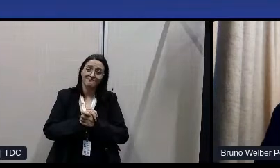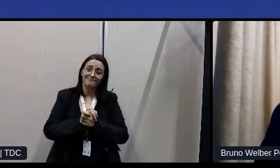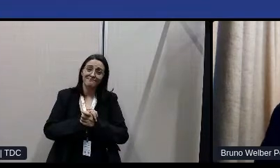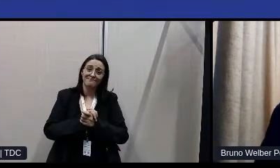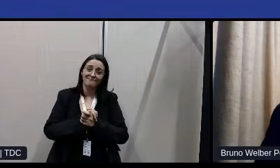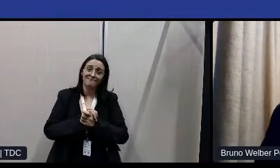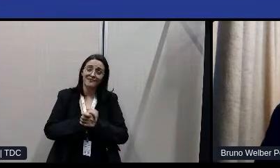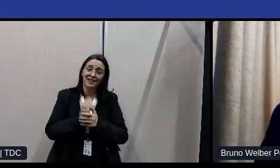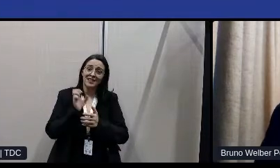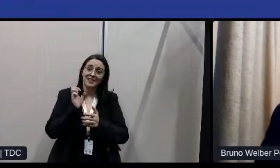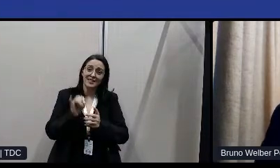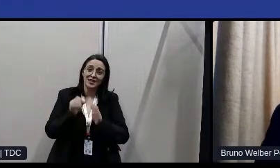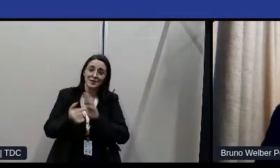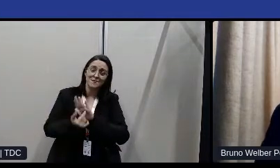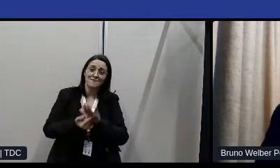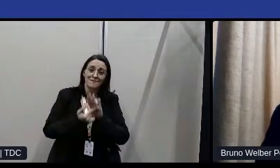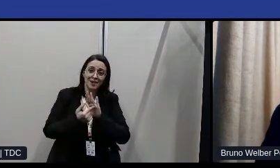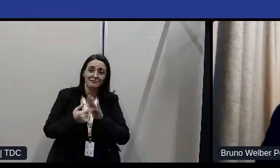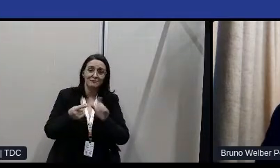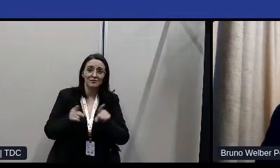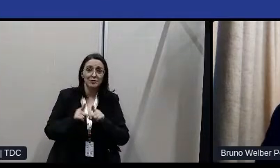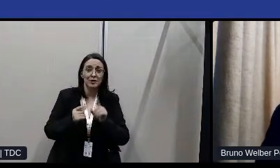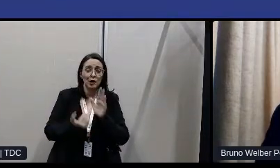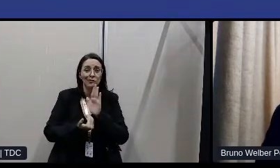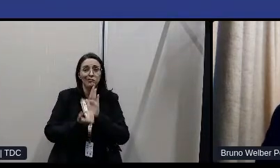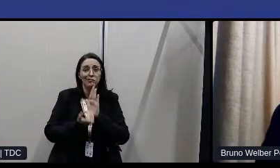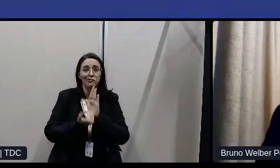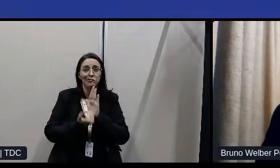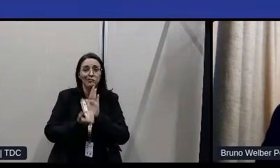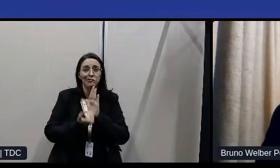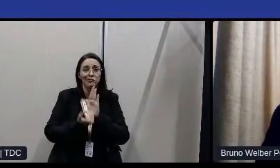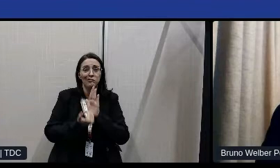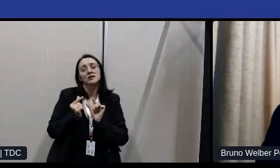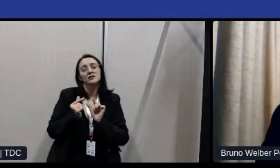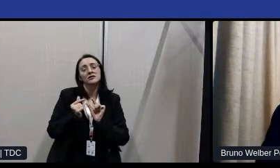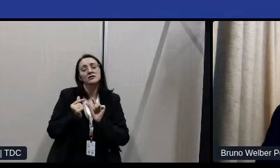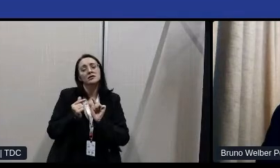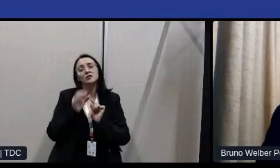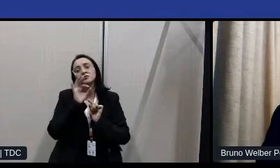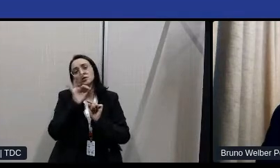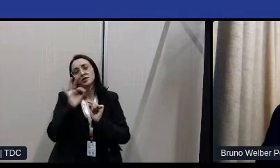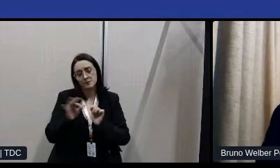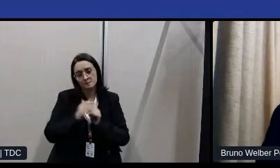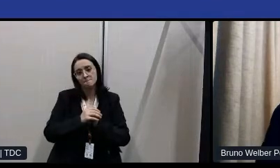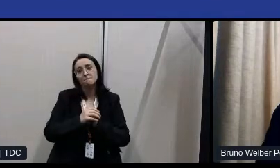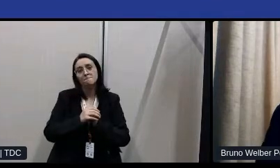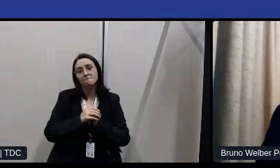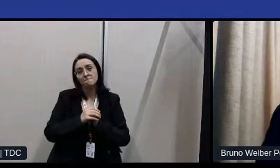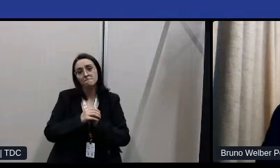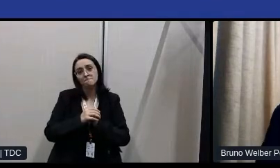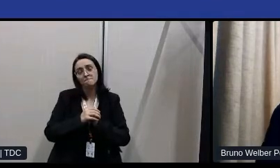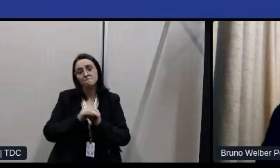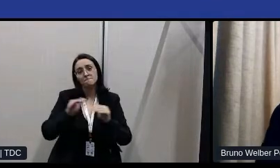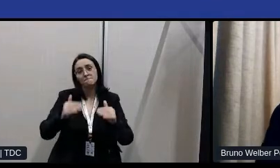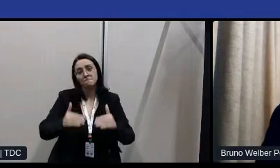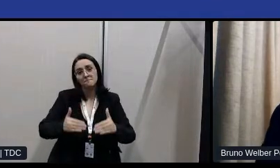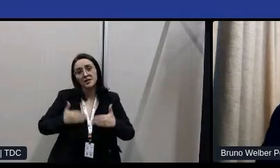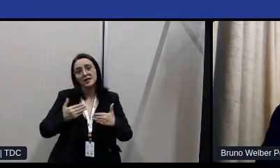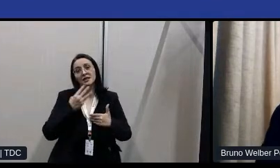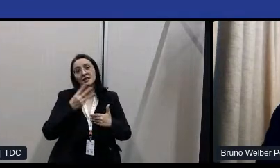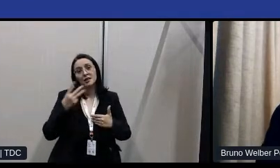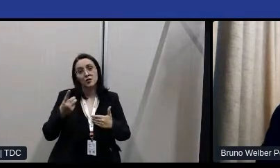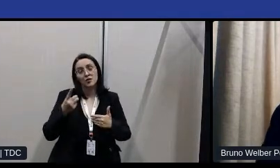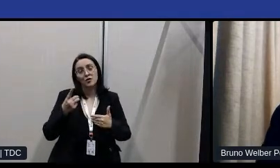Se a gente ver, a gente teve um aumento pequeno quando a gente olha as porcentagens. Nós fomos de